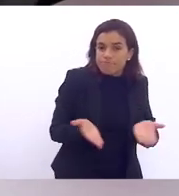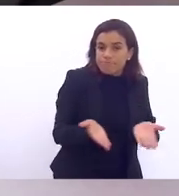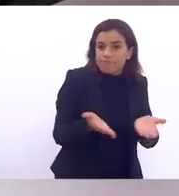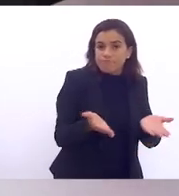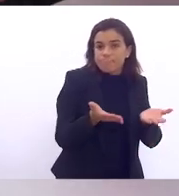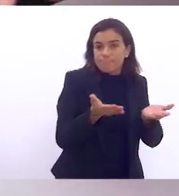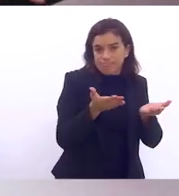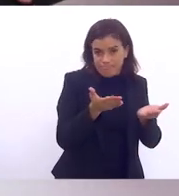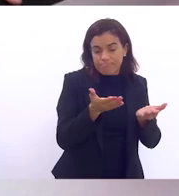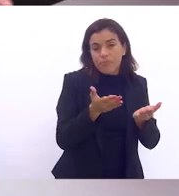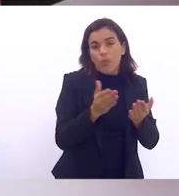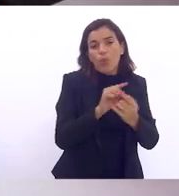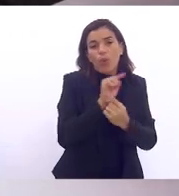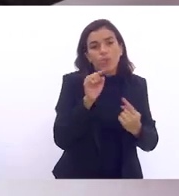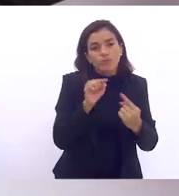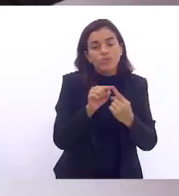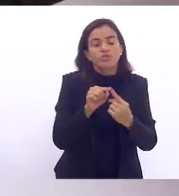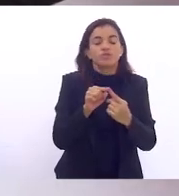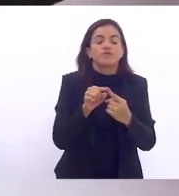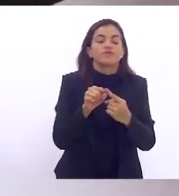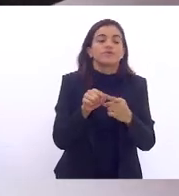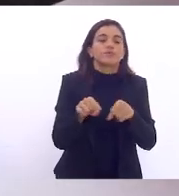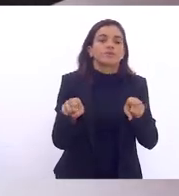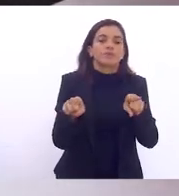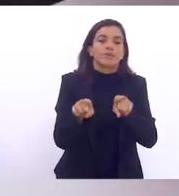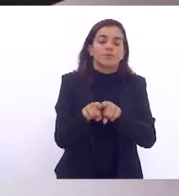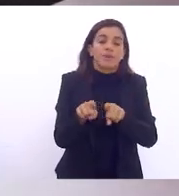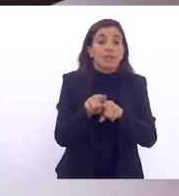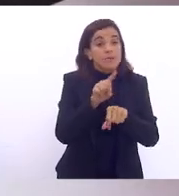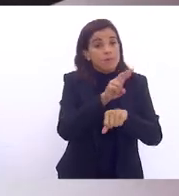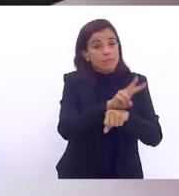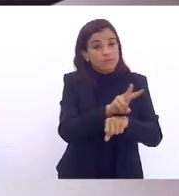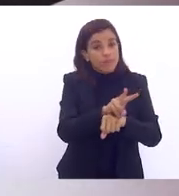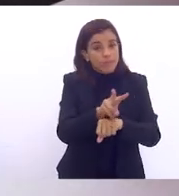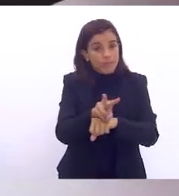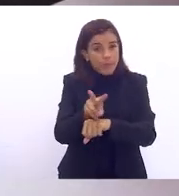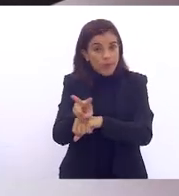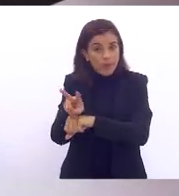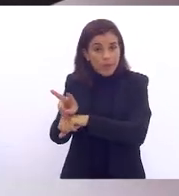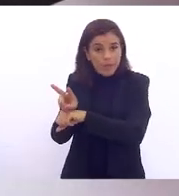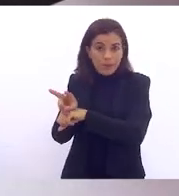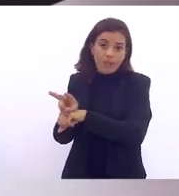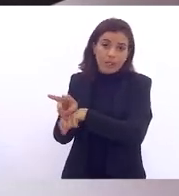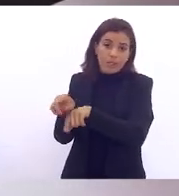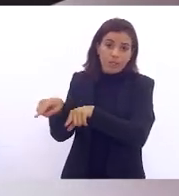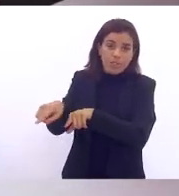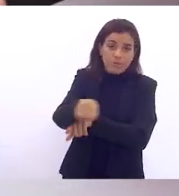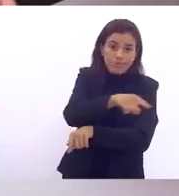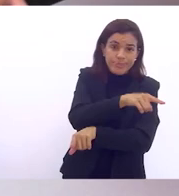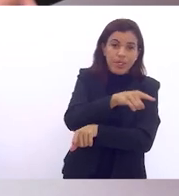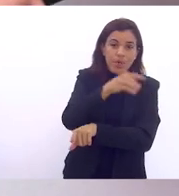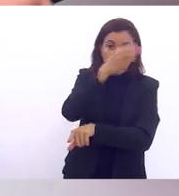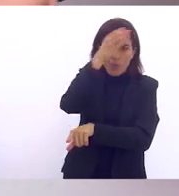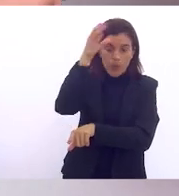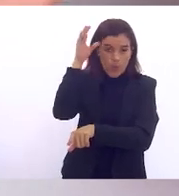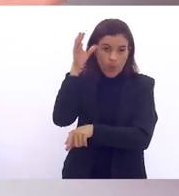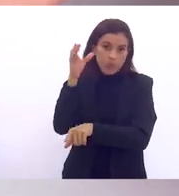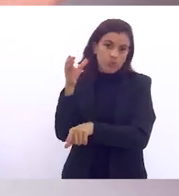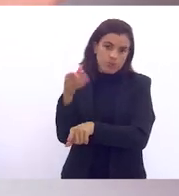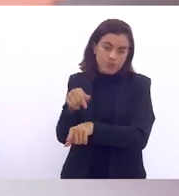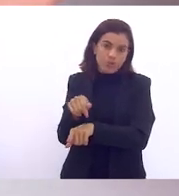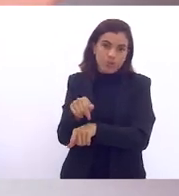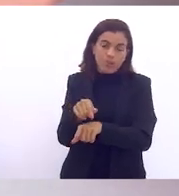eh de alguma forma também eh é protegermos o interesse do consumidor mas obviamente sem